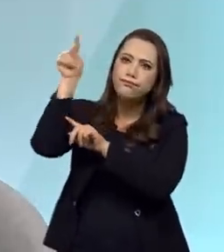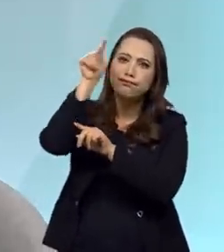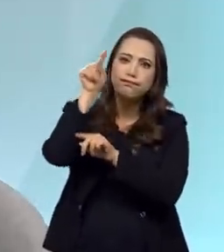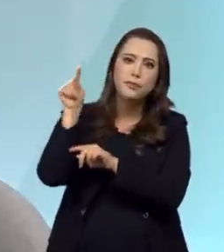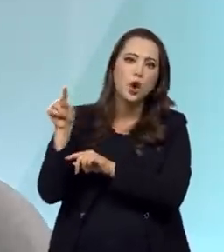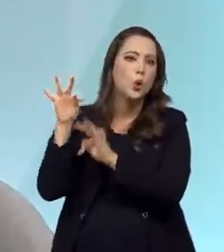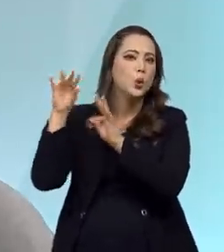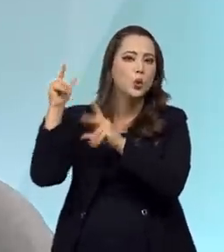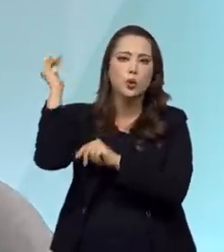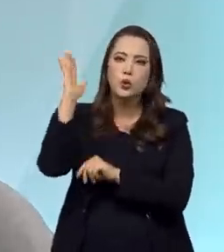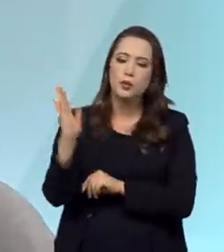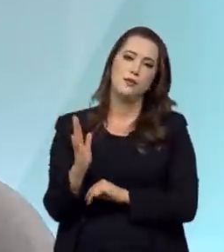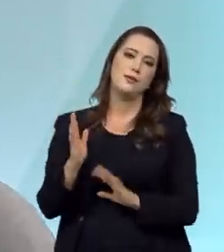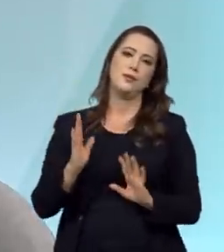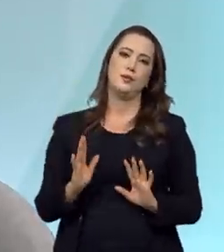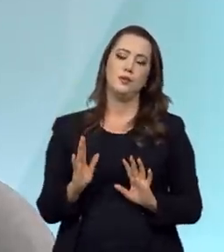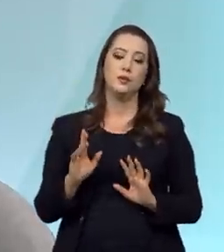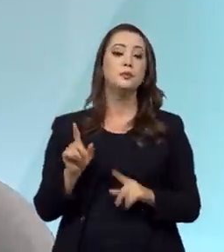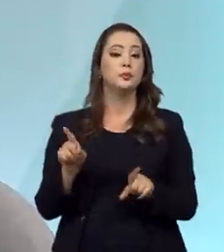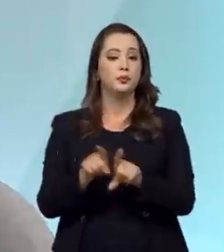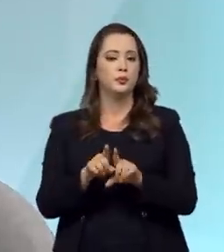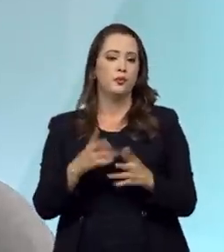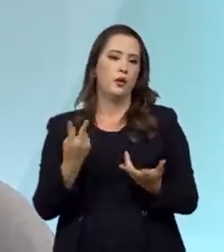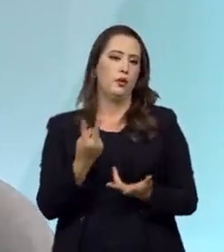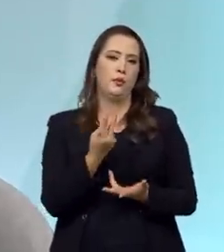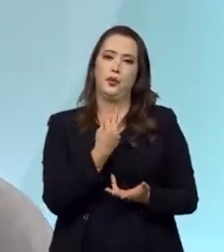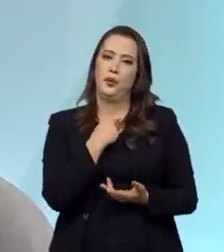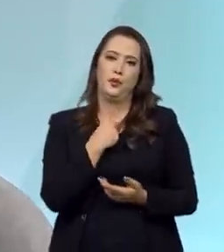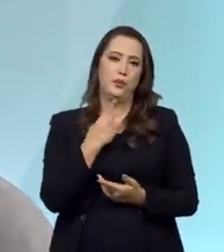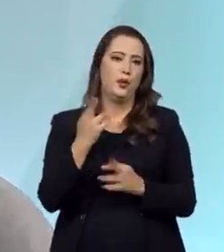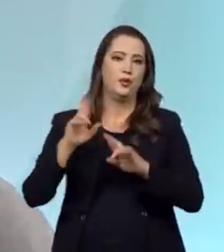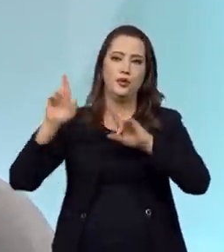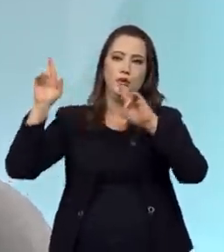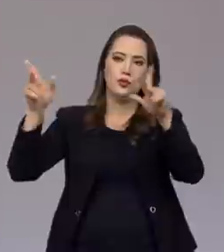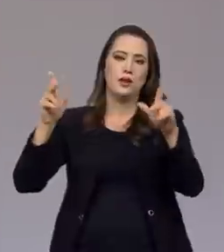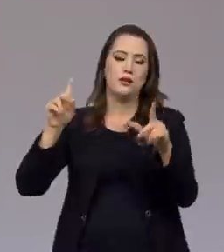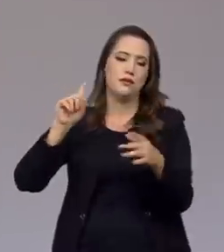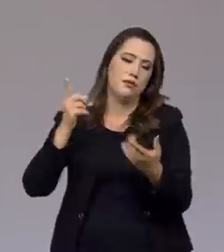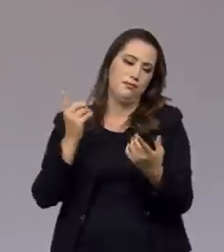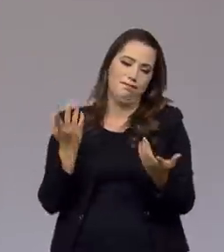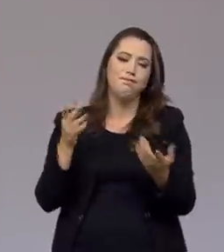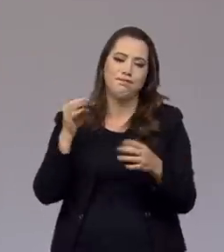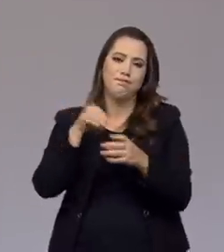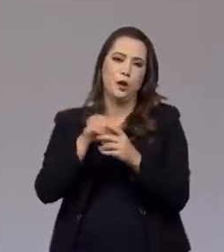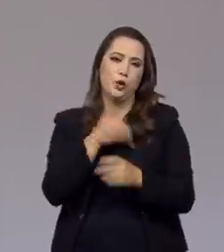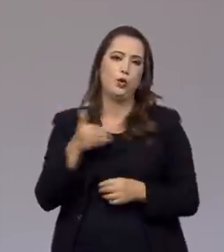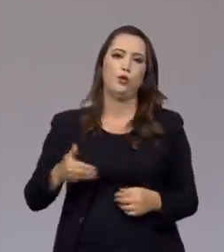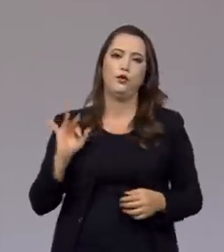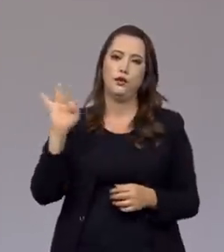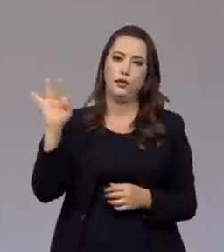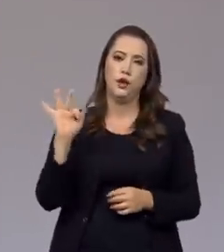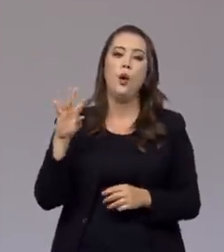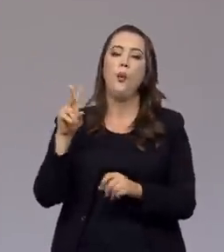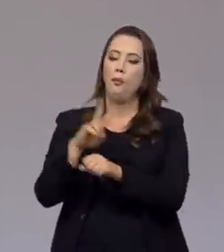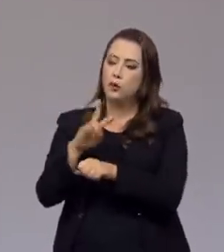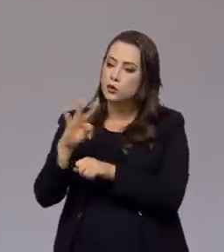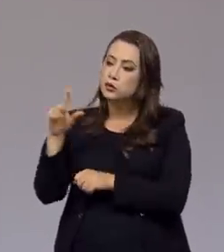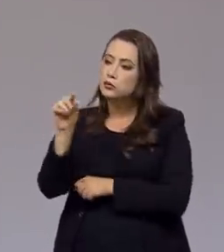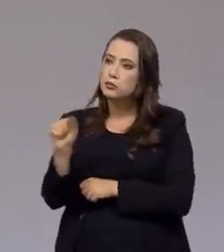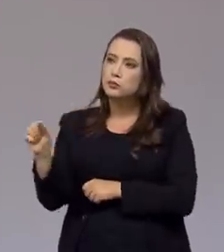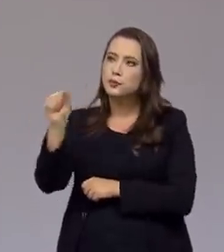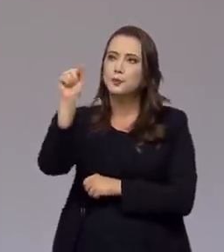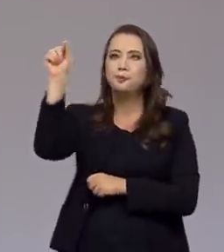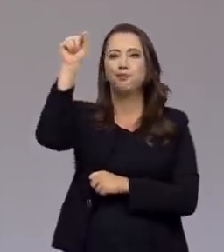às regiões mais ricas que não seria interessante como política pública do governo federal esse acordo ali que ocorreu na